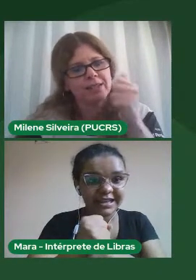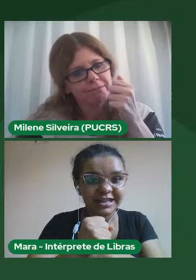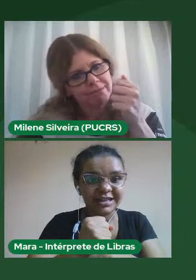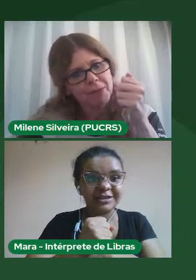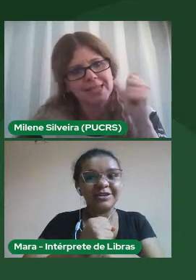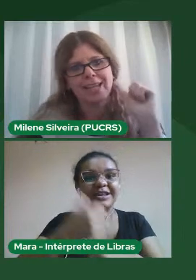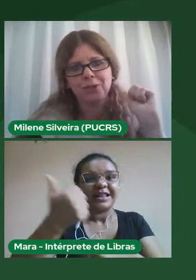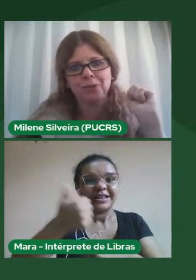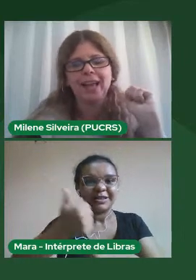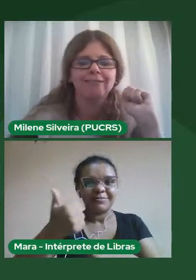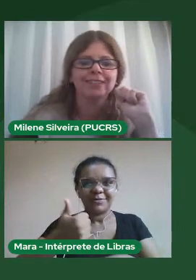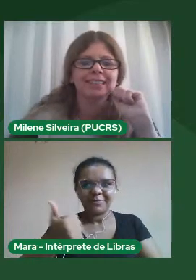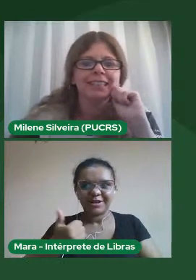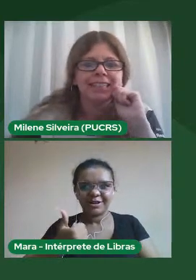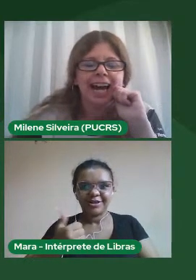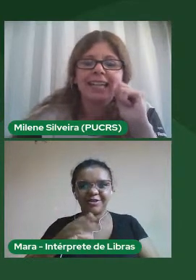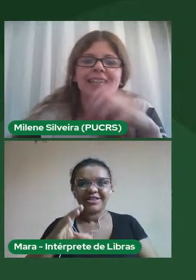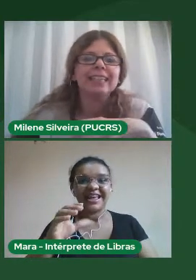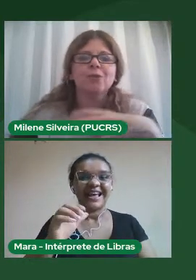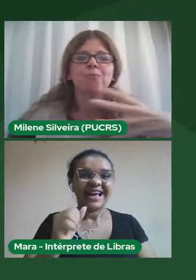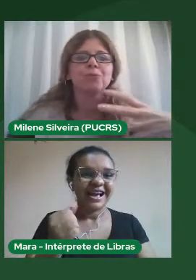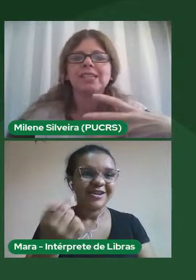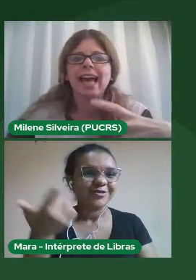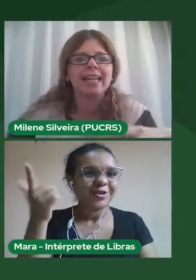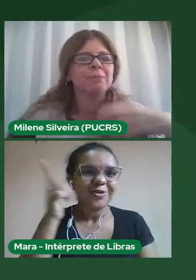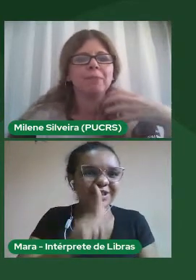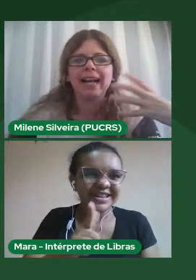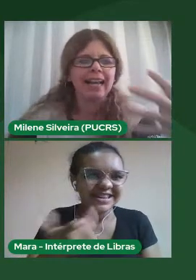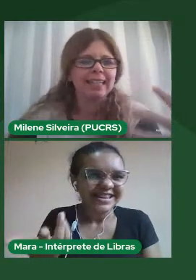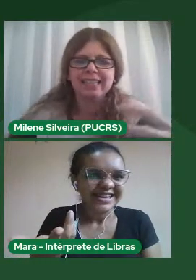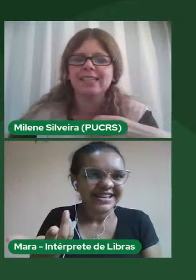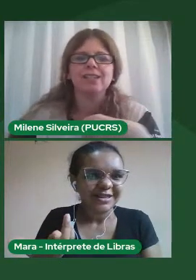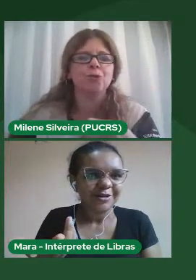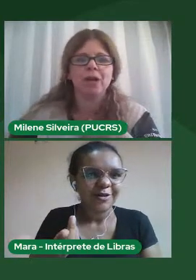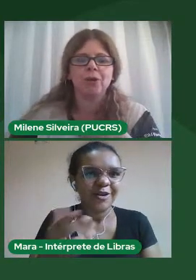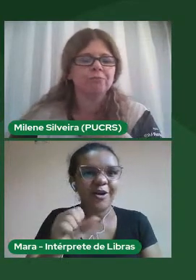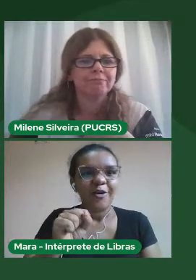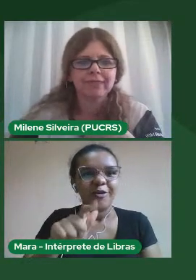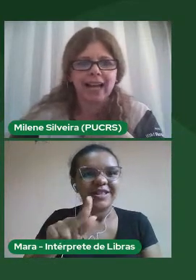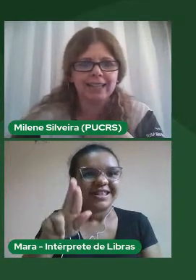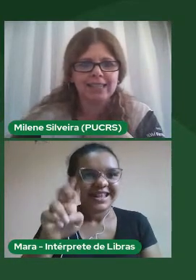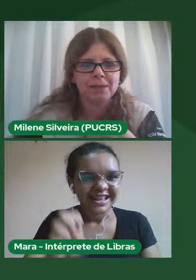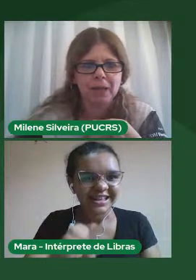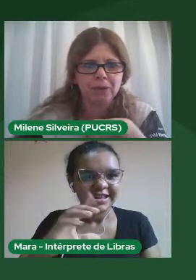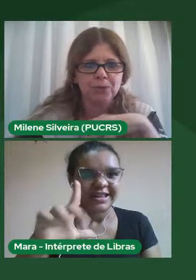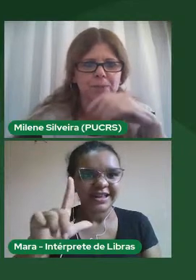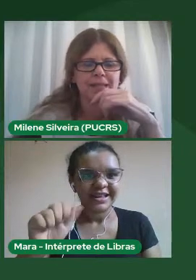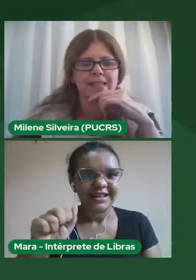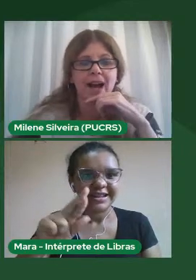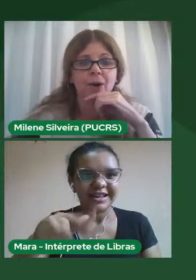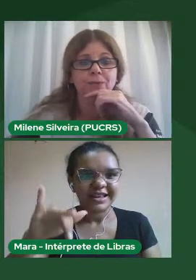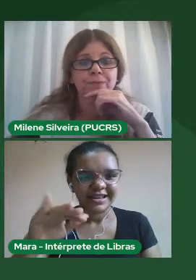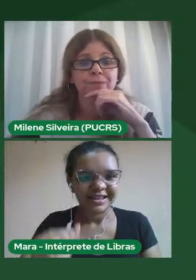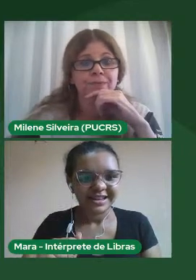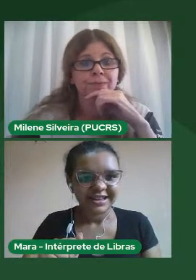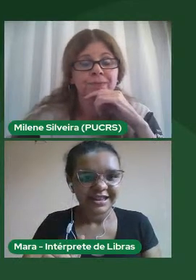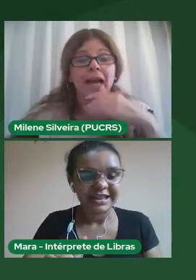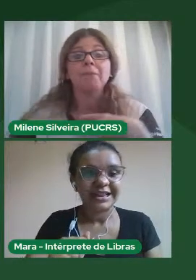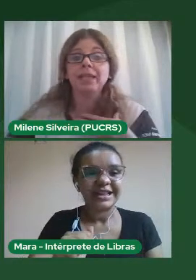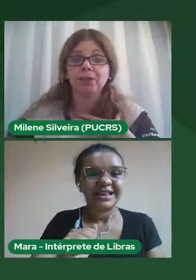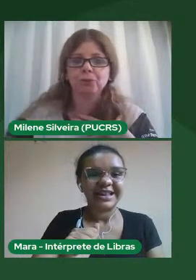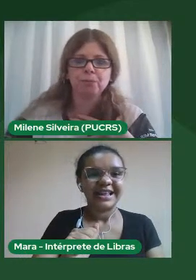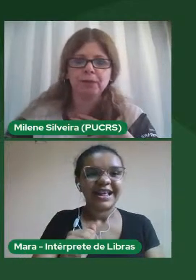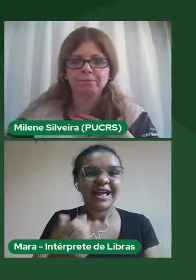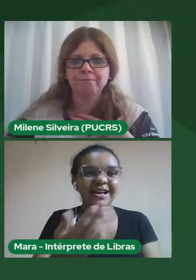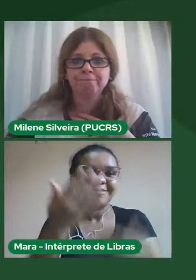não tivesse me aceito, eu não estava aqui, então, para o SERG, para a Clarice, o meu agradecimento especial.